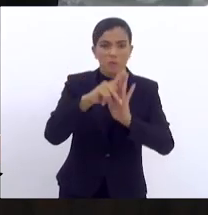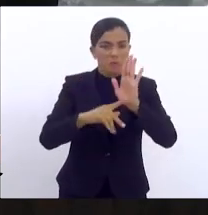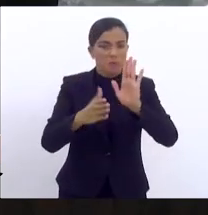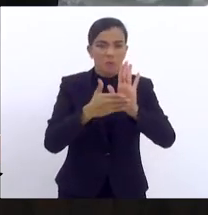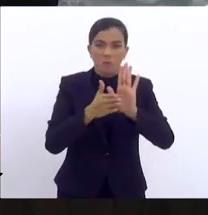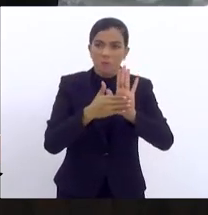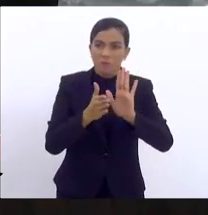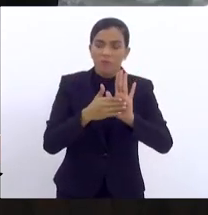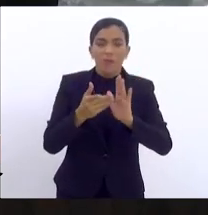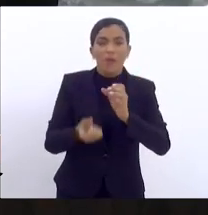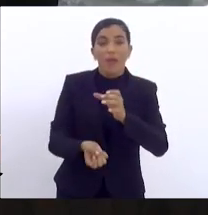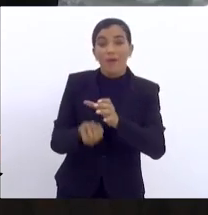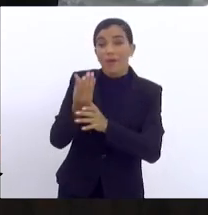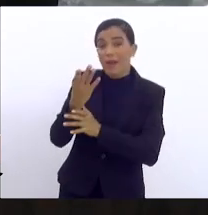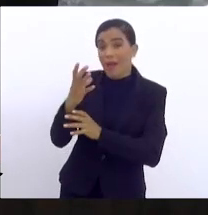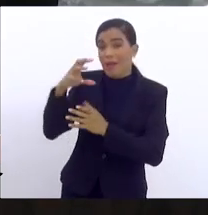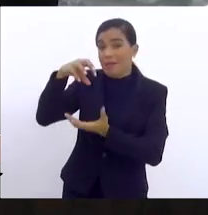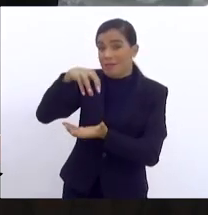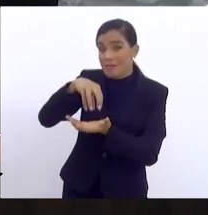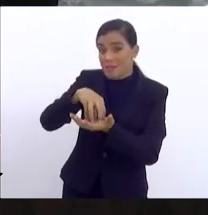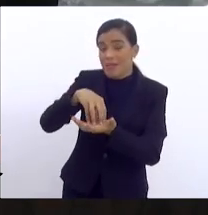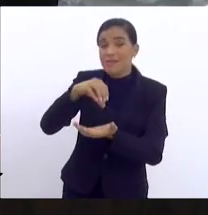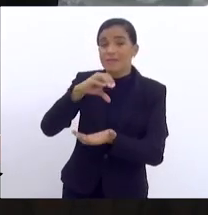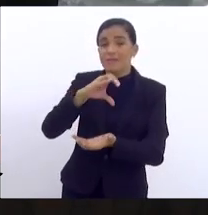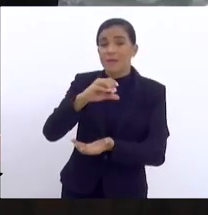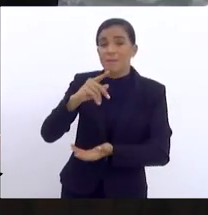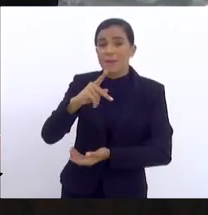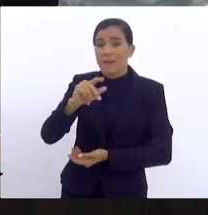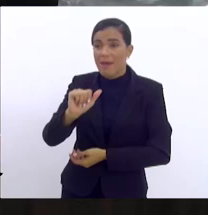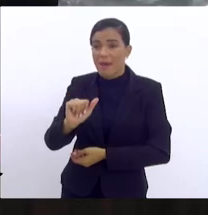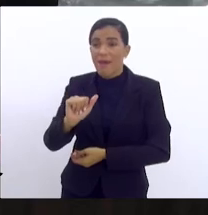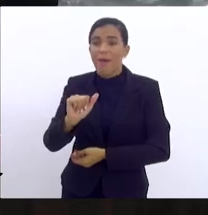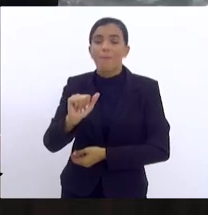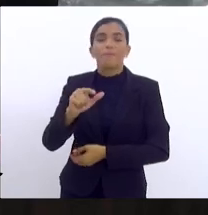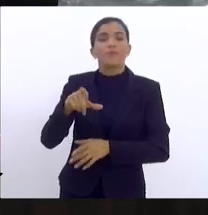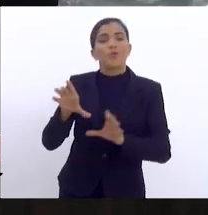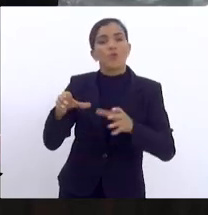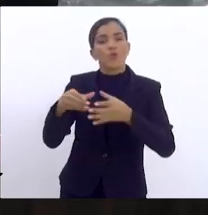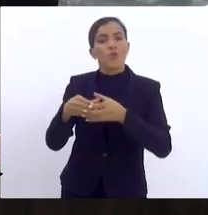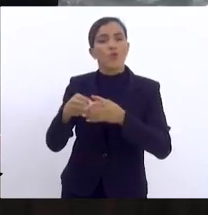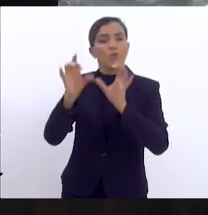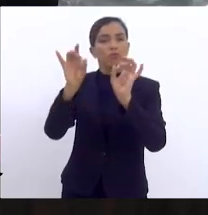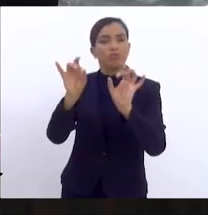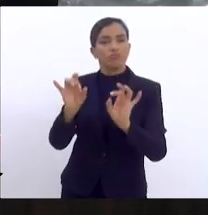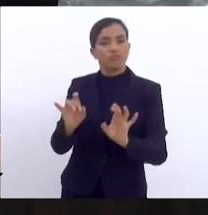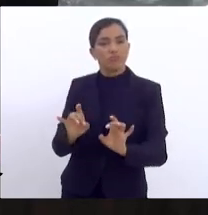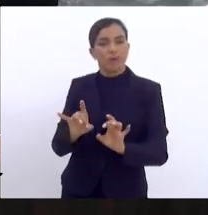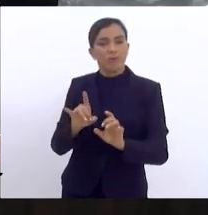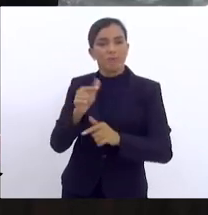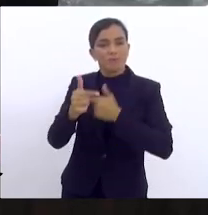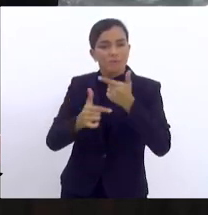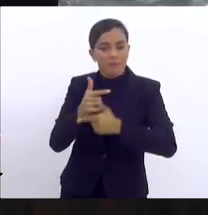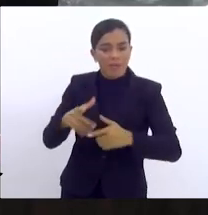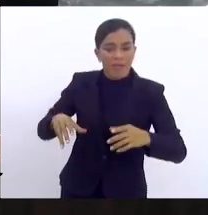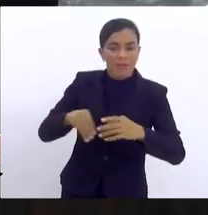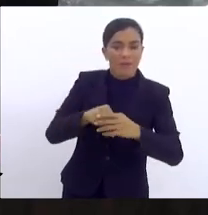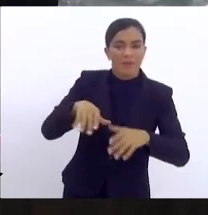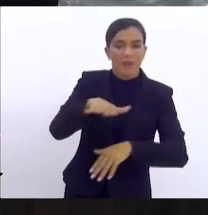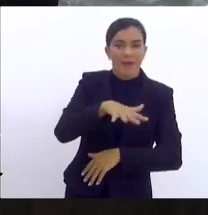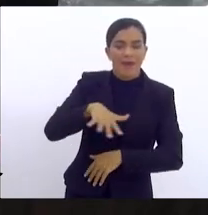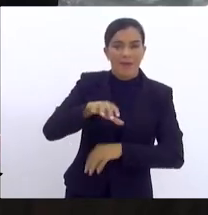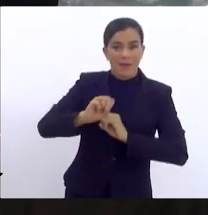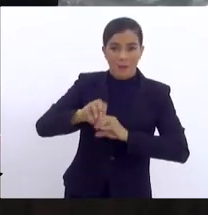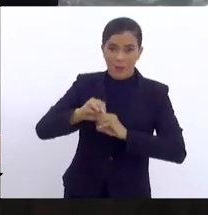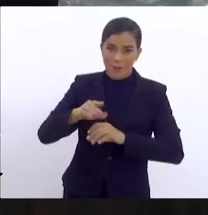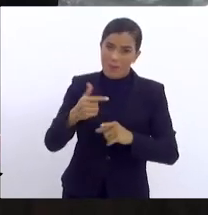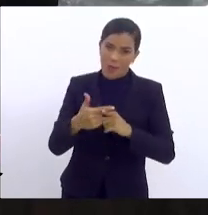Comandante dentro do cpas um grupamento especializado para poder lidar com a questão da educação os nossos policiais não são